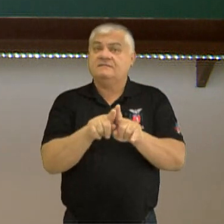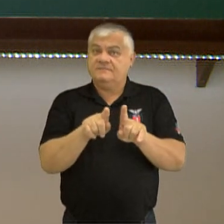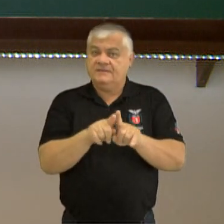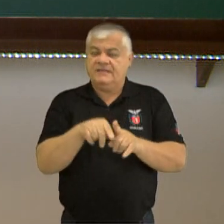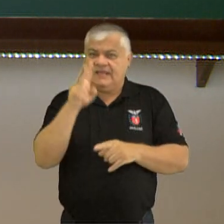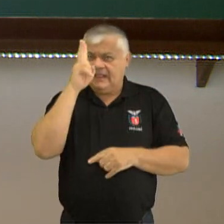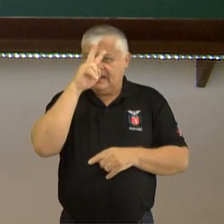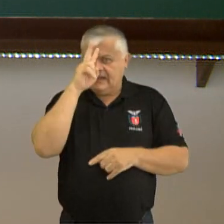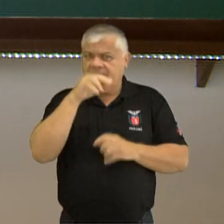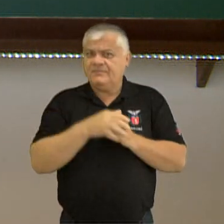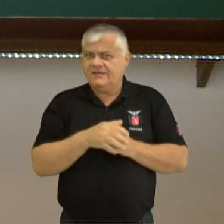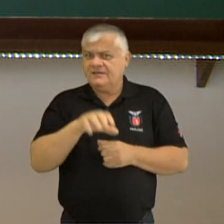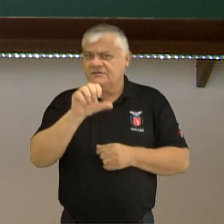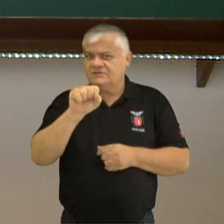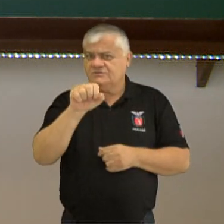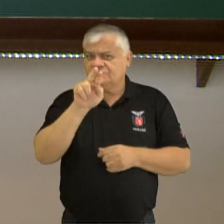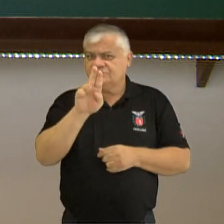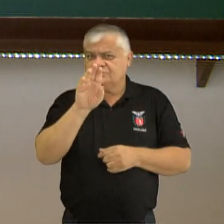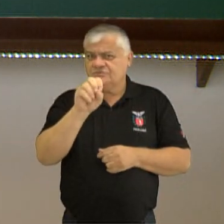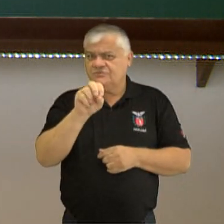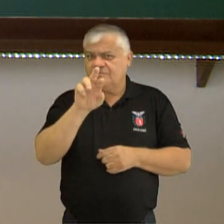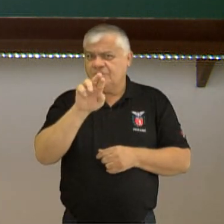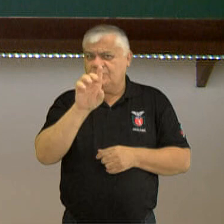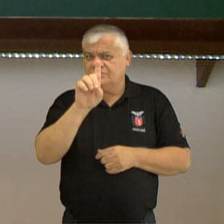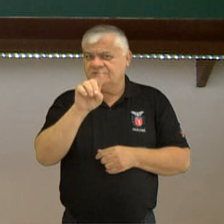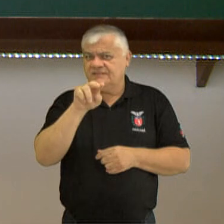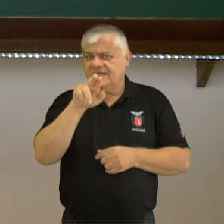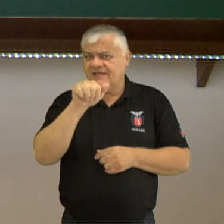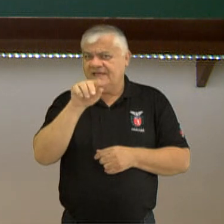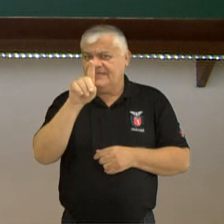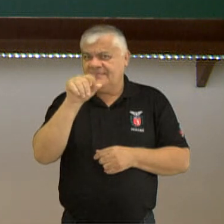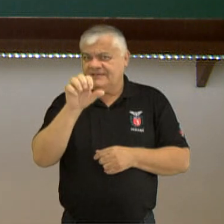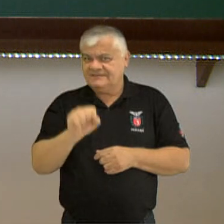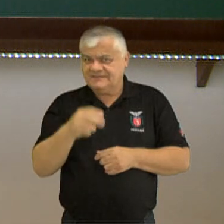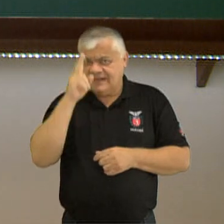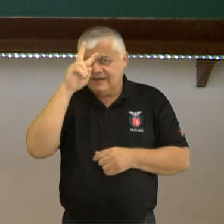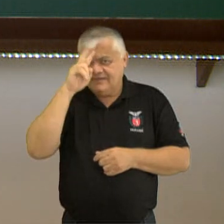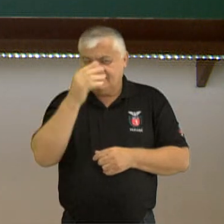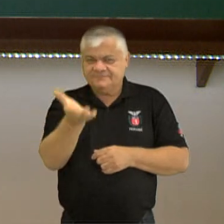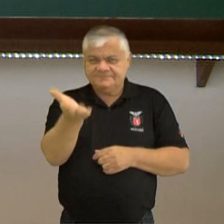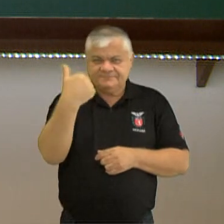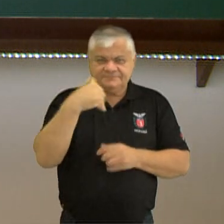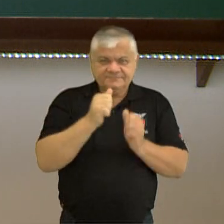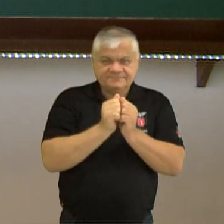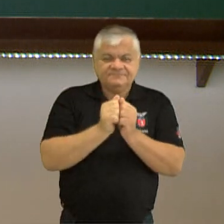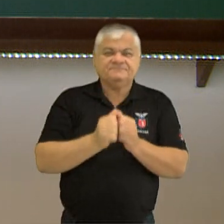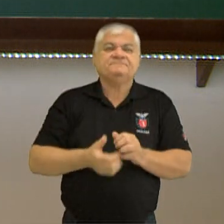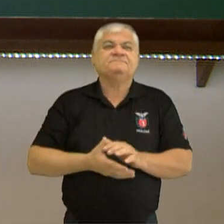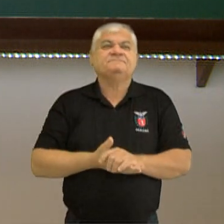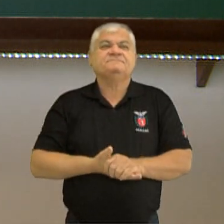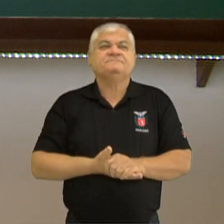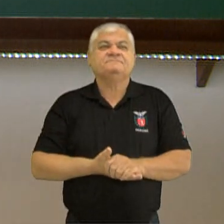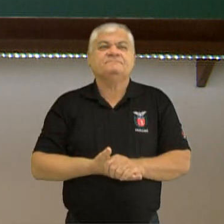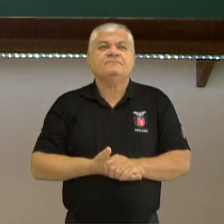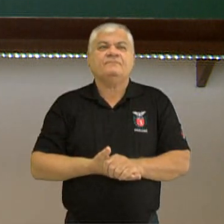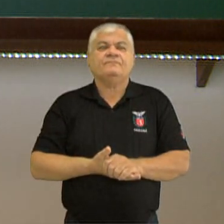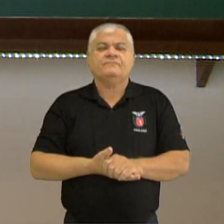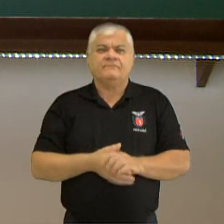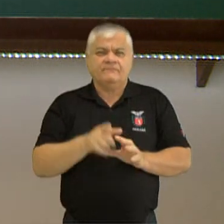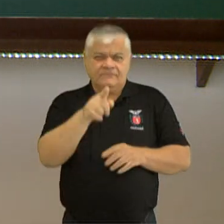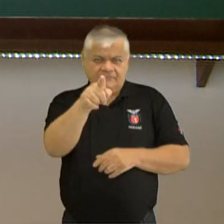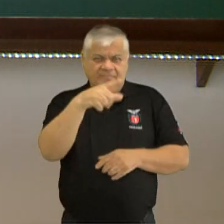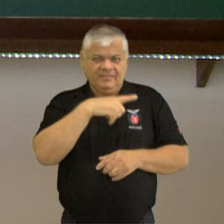subordinadas. Lembram das subordinadas? Vem cá, prof. Vamos aí conhecer o texto. Você possui